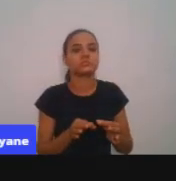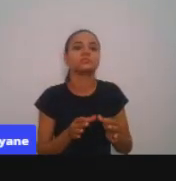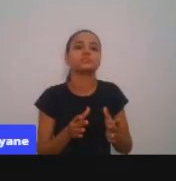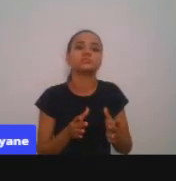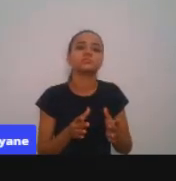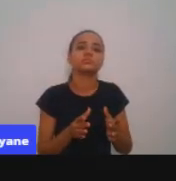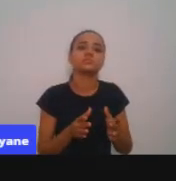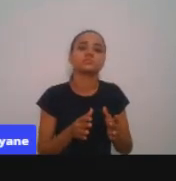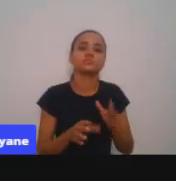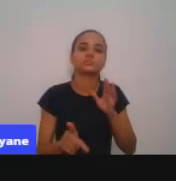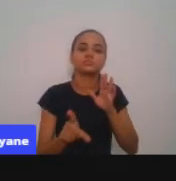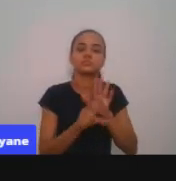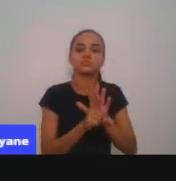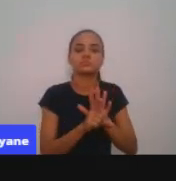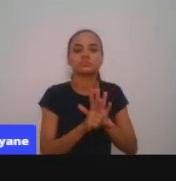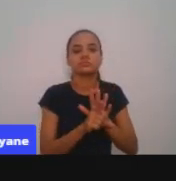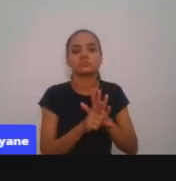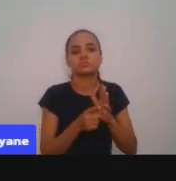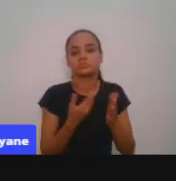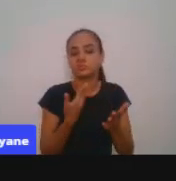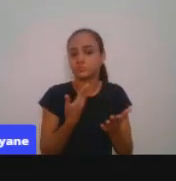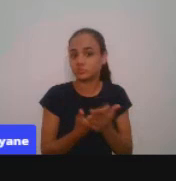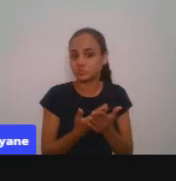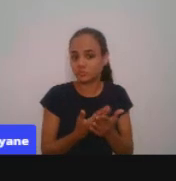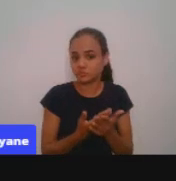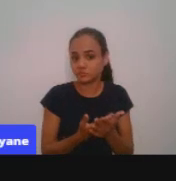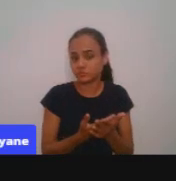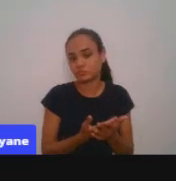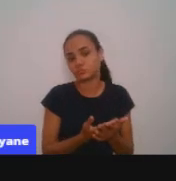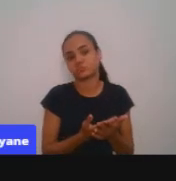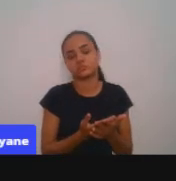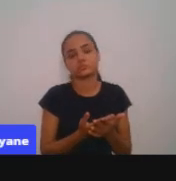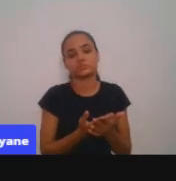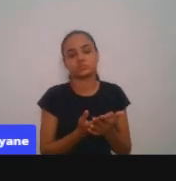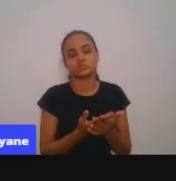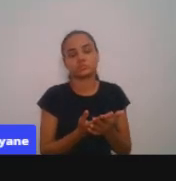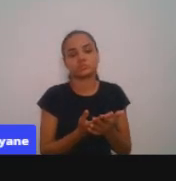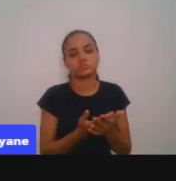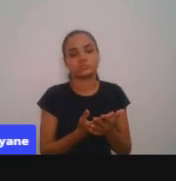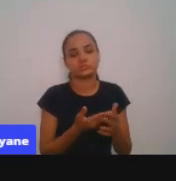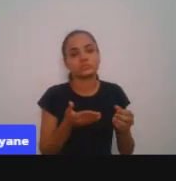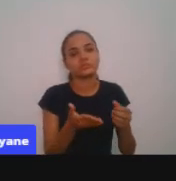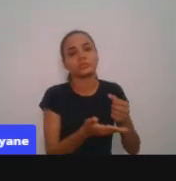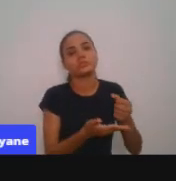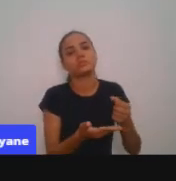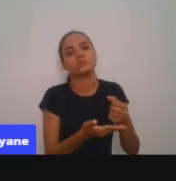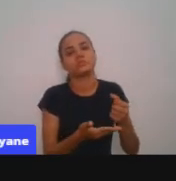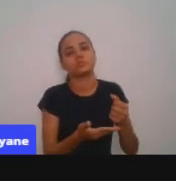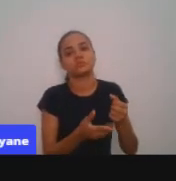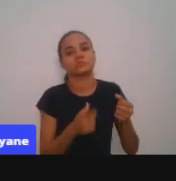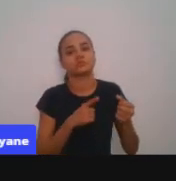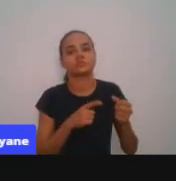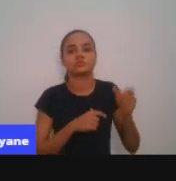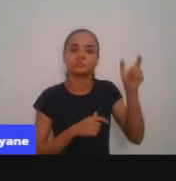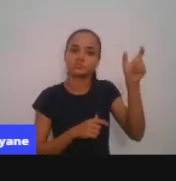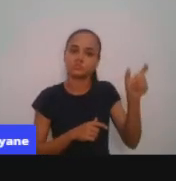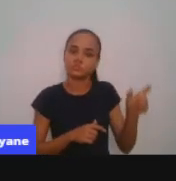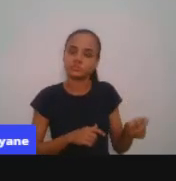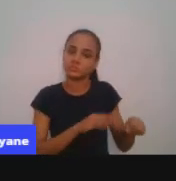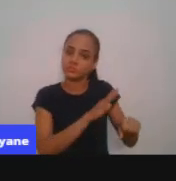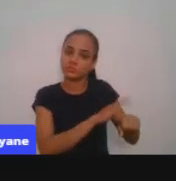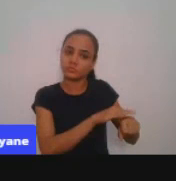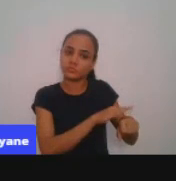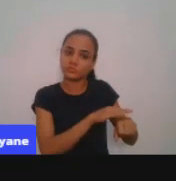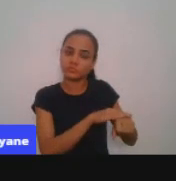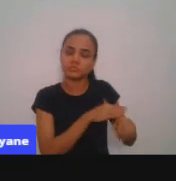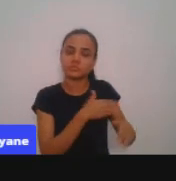estudos. Né? A gente pensa a criança como um sujeito protagonista de todo o processo educativo. Então, o que essa